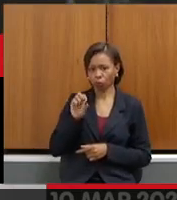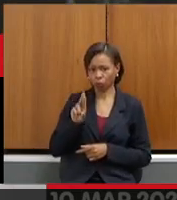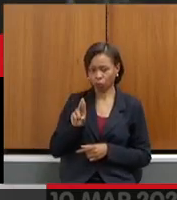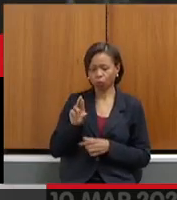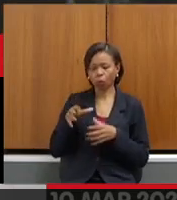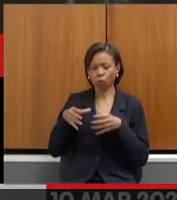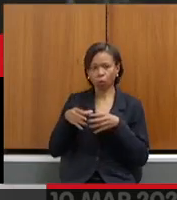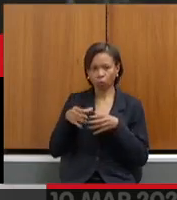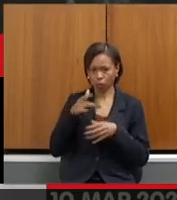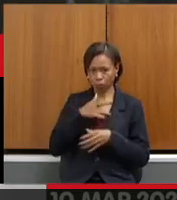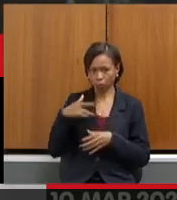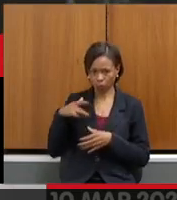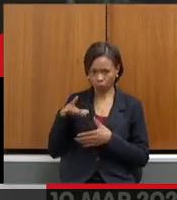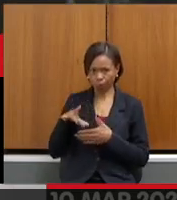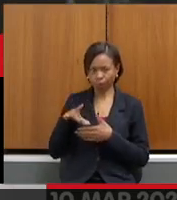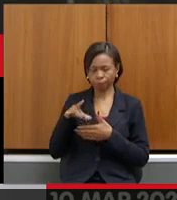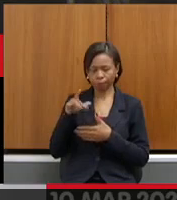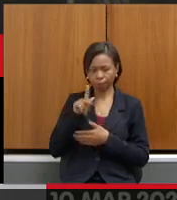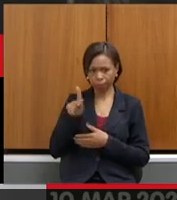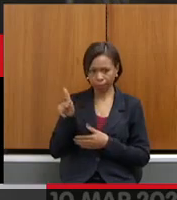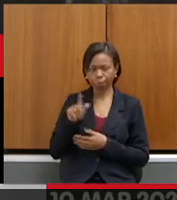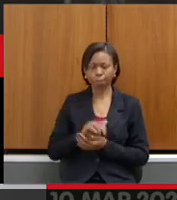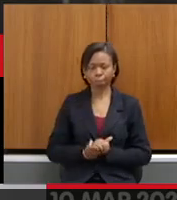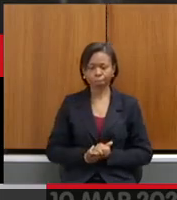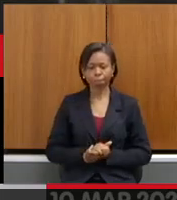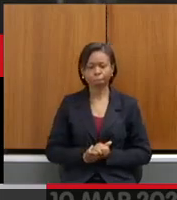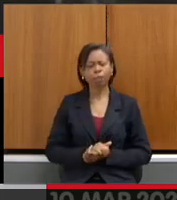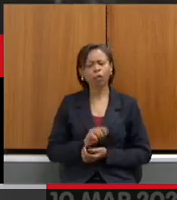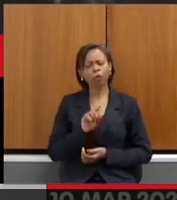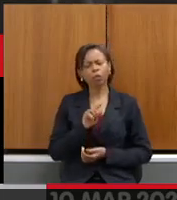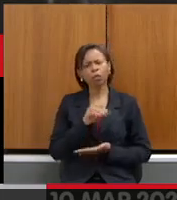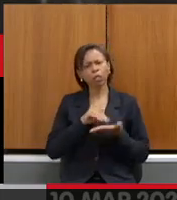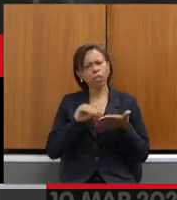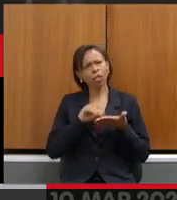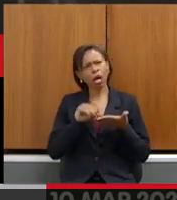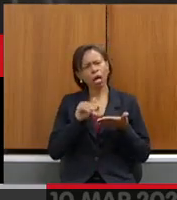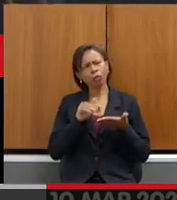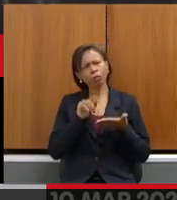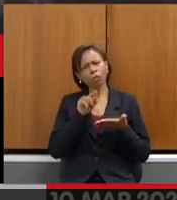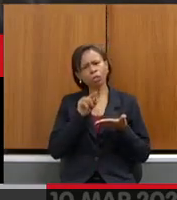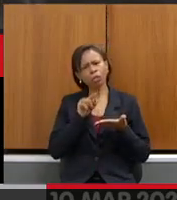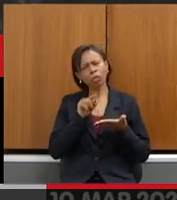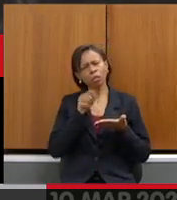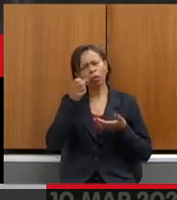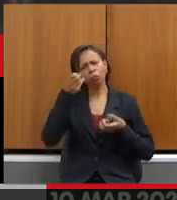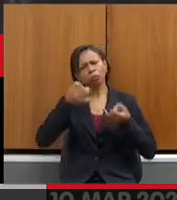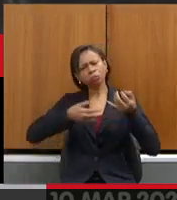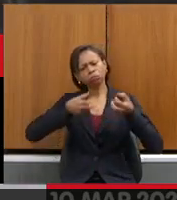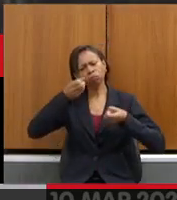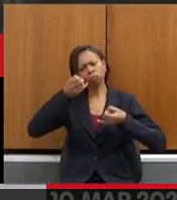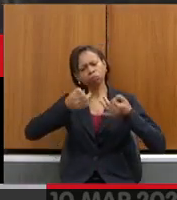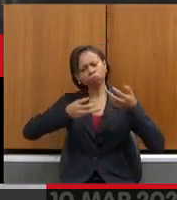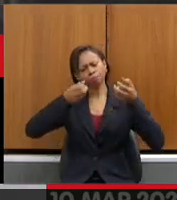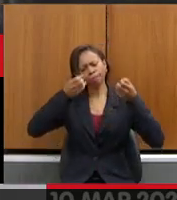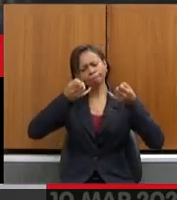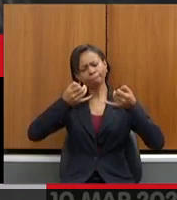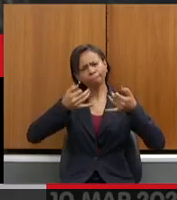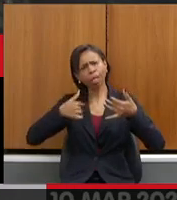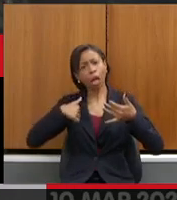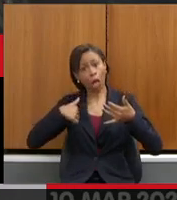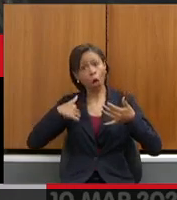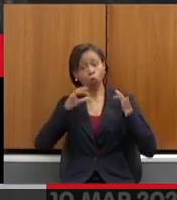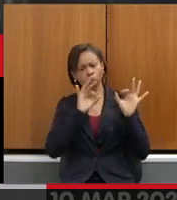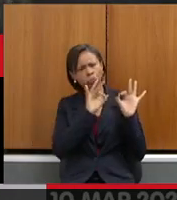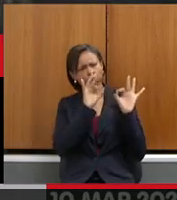saúde secretário ouvir com muita atenção apresentação de vossa excelência eu queria começar aqui